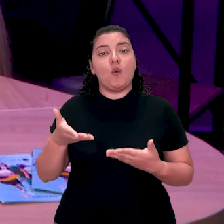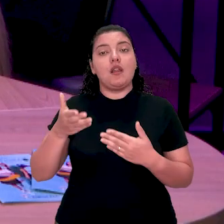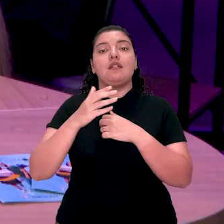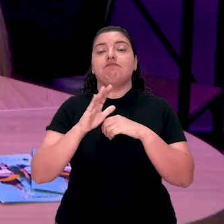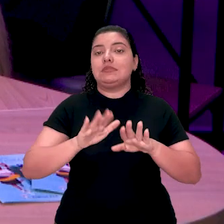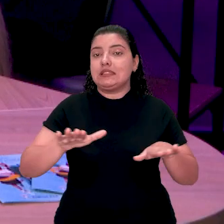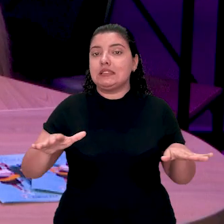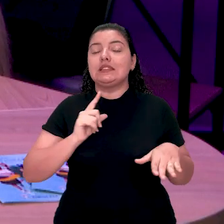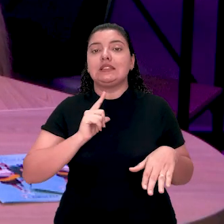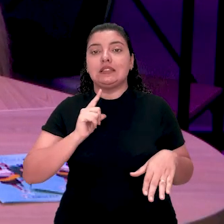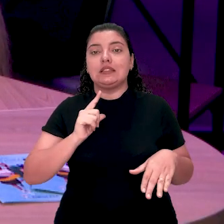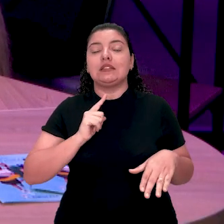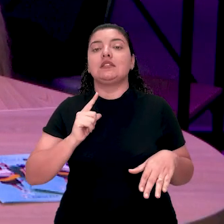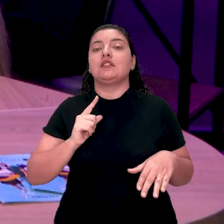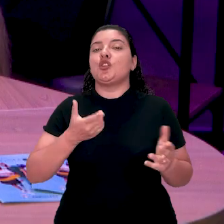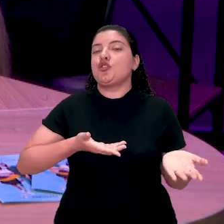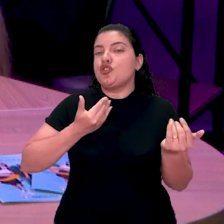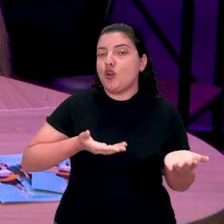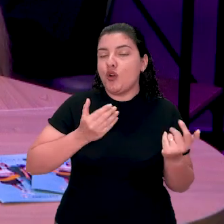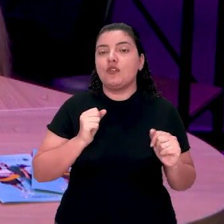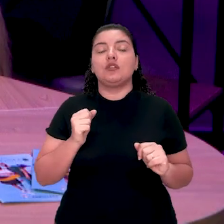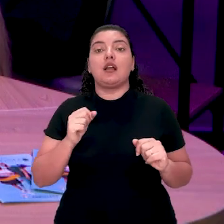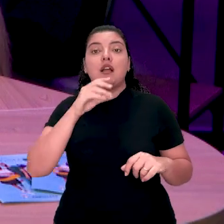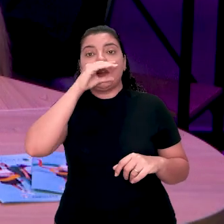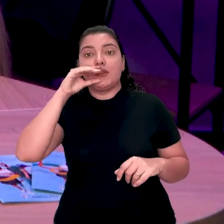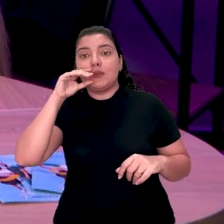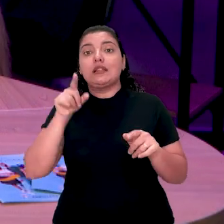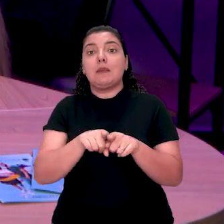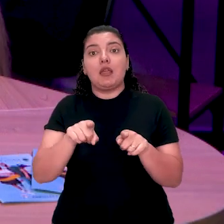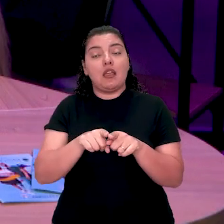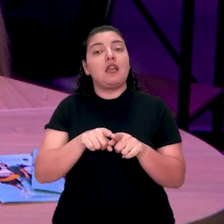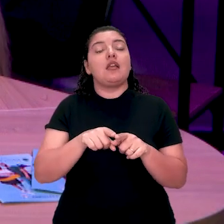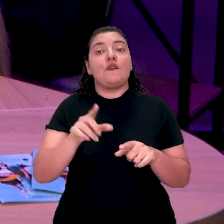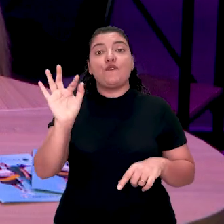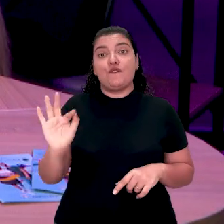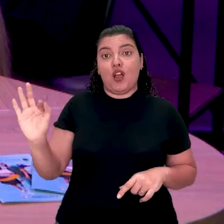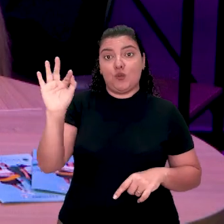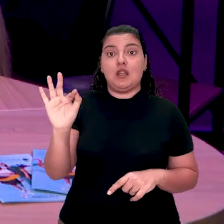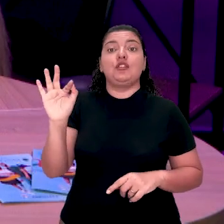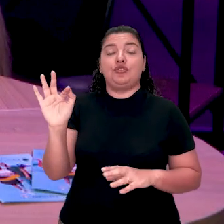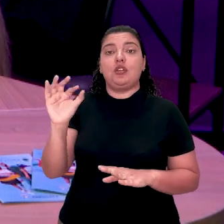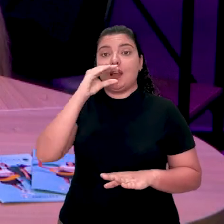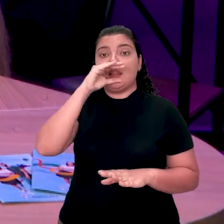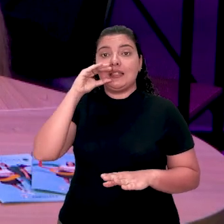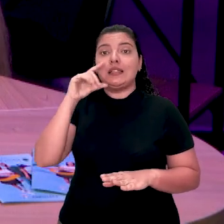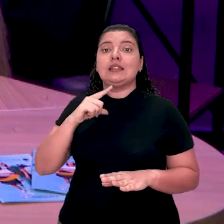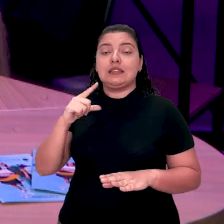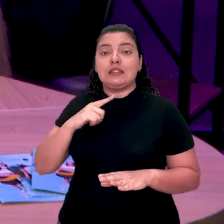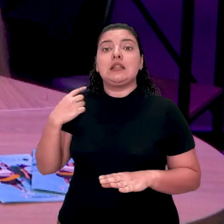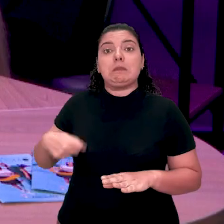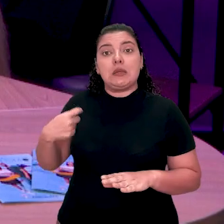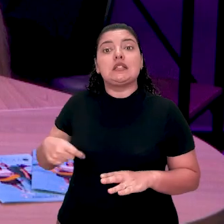criança, que é acolher um jovem, que é acolher mesmo um adulto, né? Porque os adultos também na faculdade, eles também têm as suas carências,